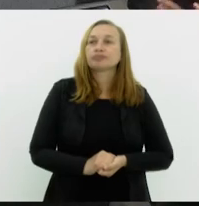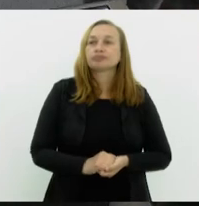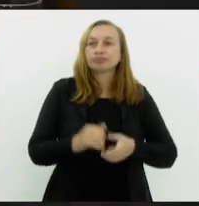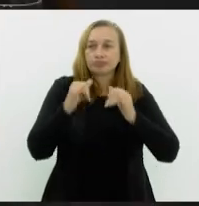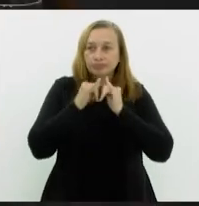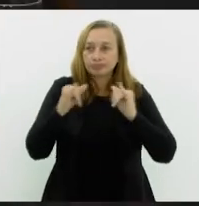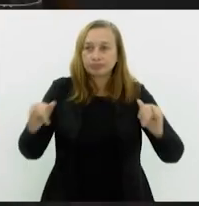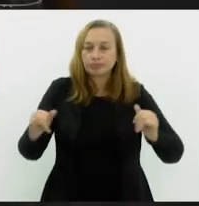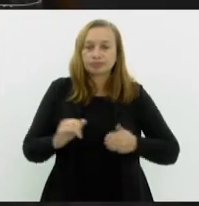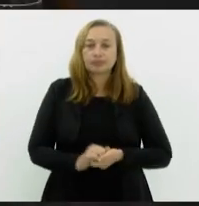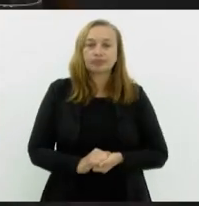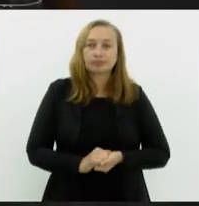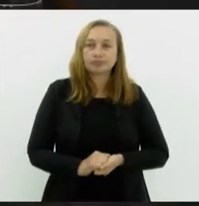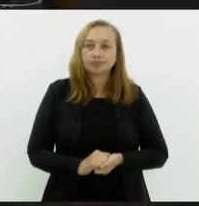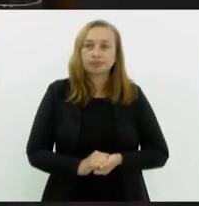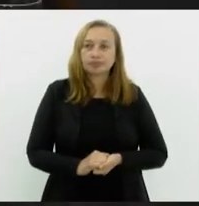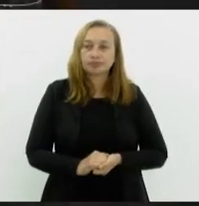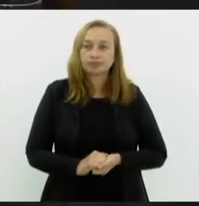Anuncio.